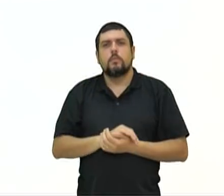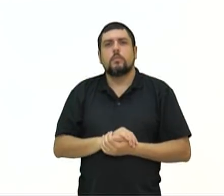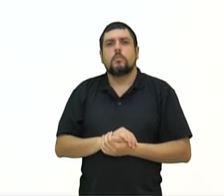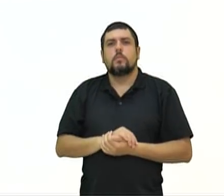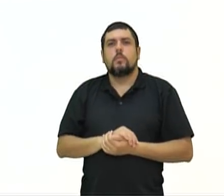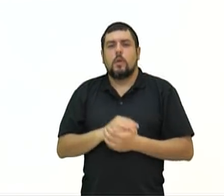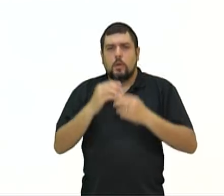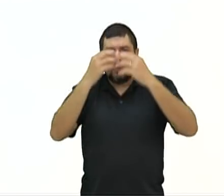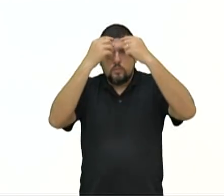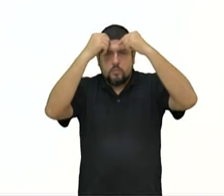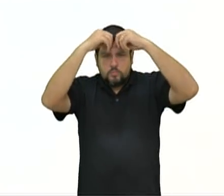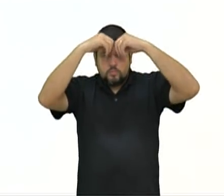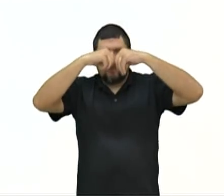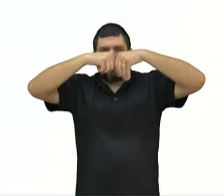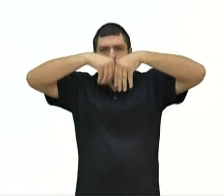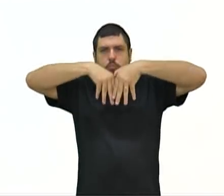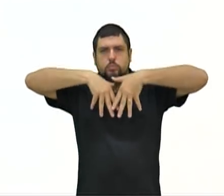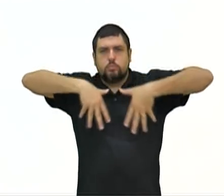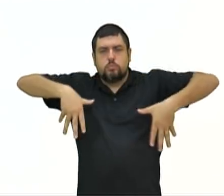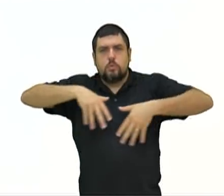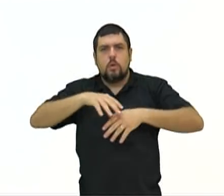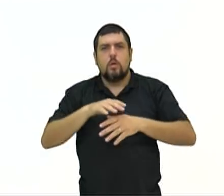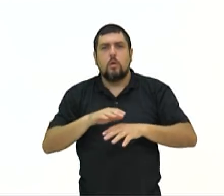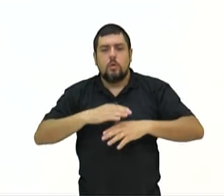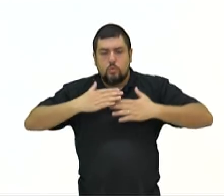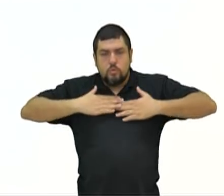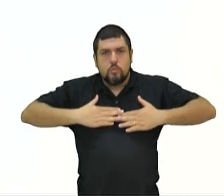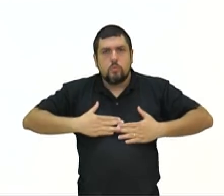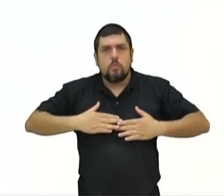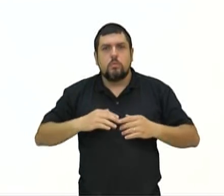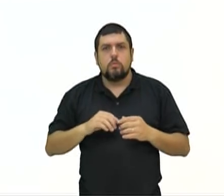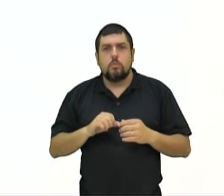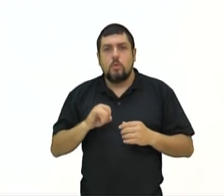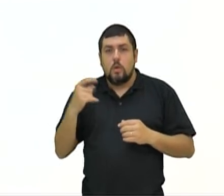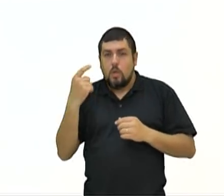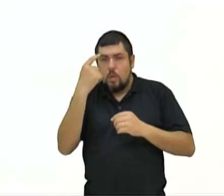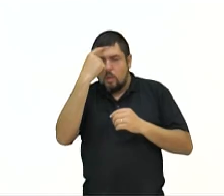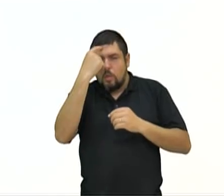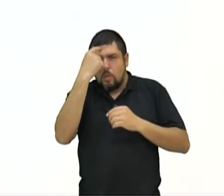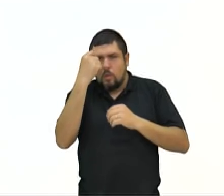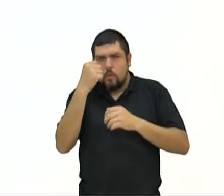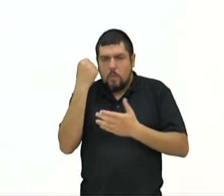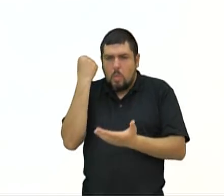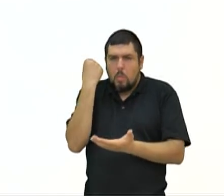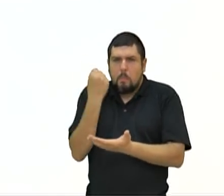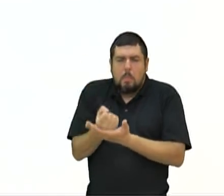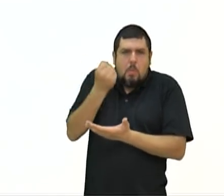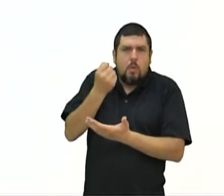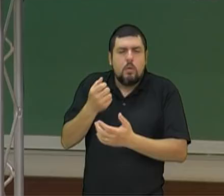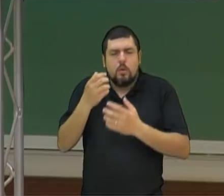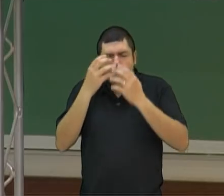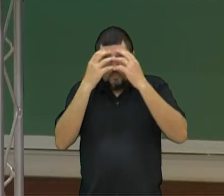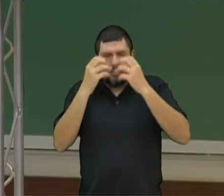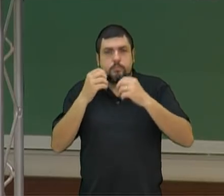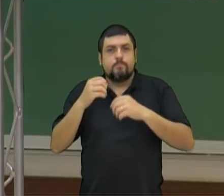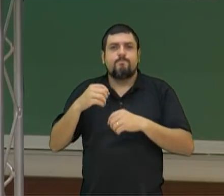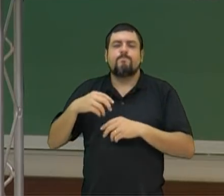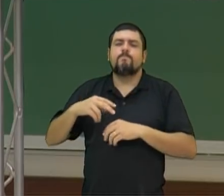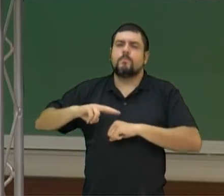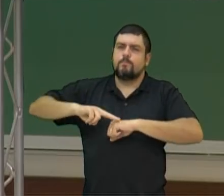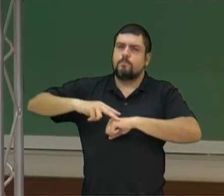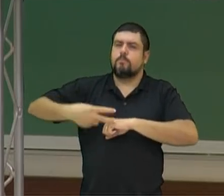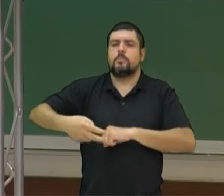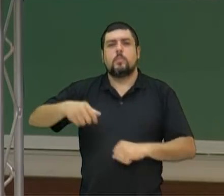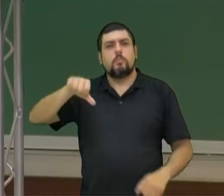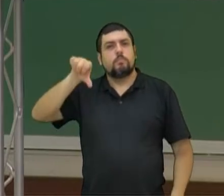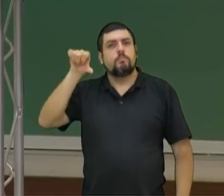gente já conversou. Portanto, lesões nesse sistema podem trazer sérias consequências. E a gente vai reparar